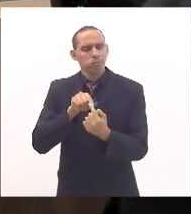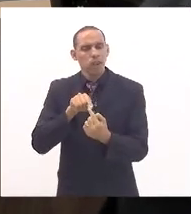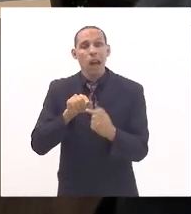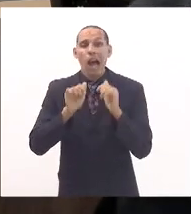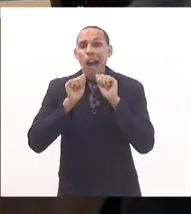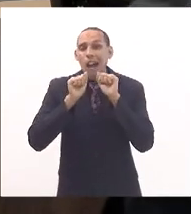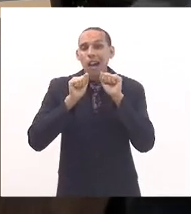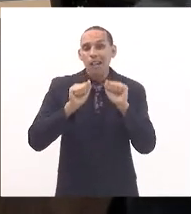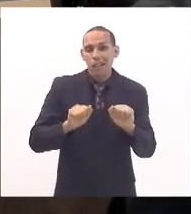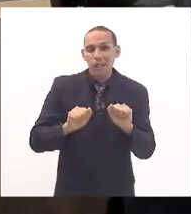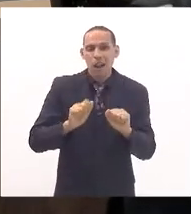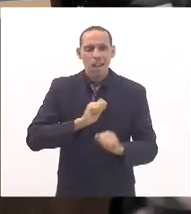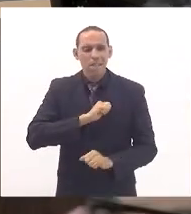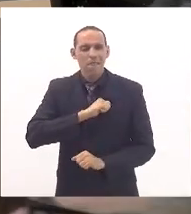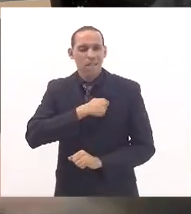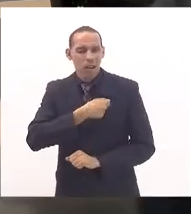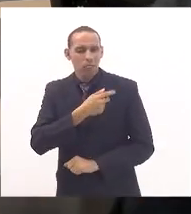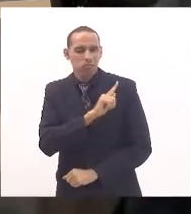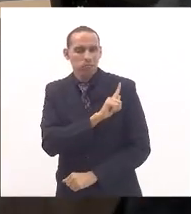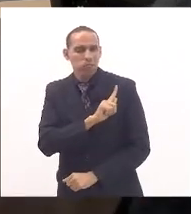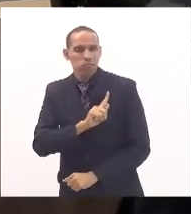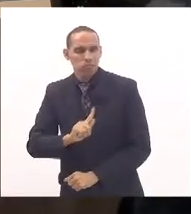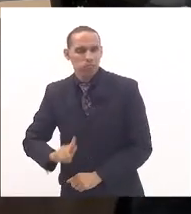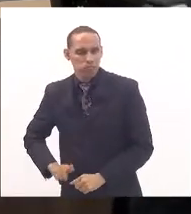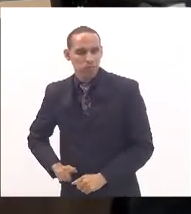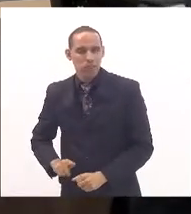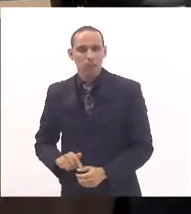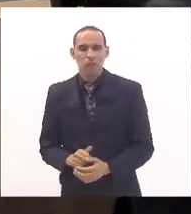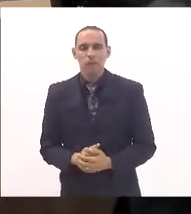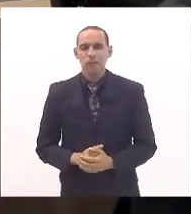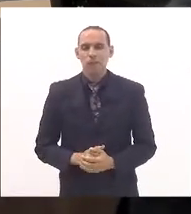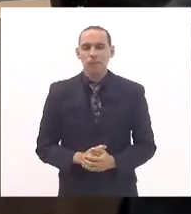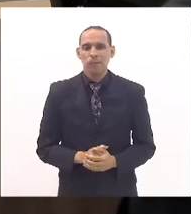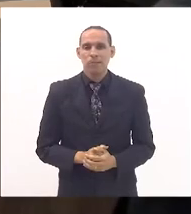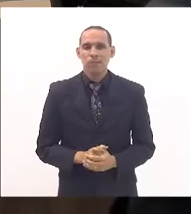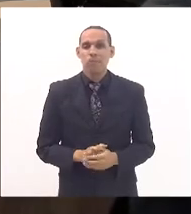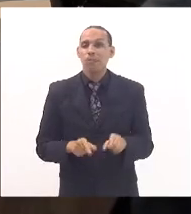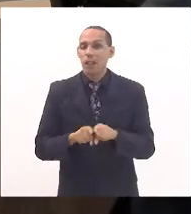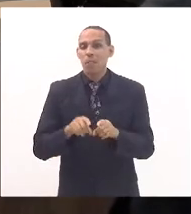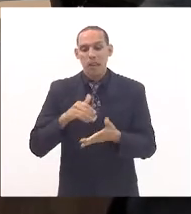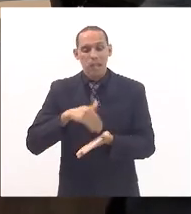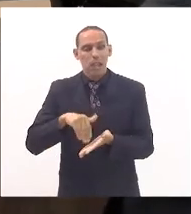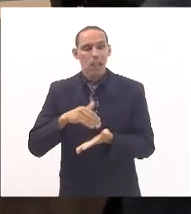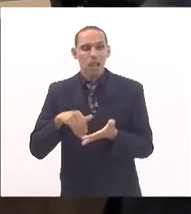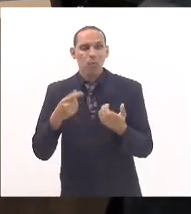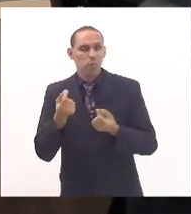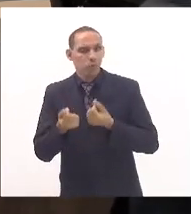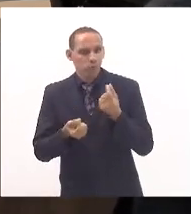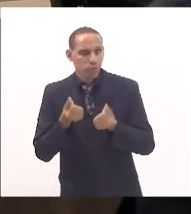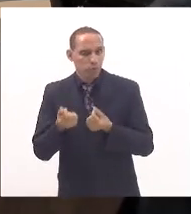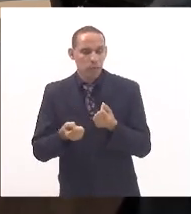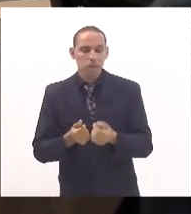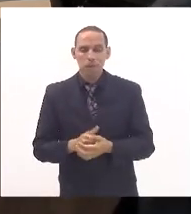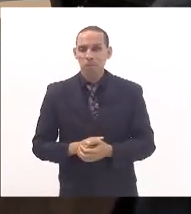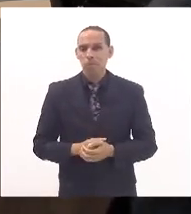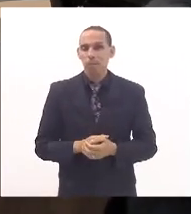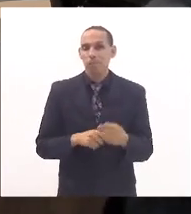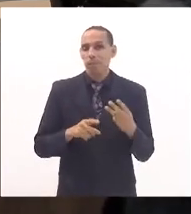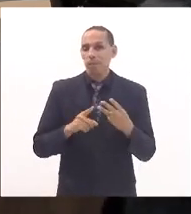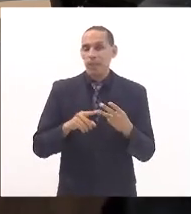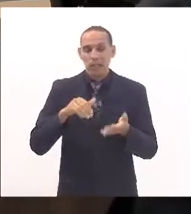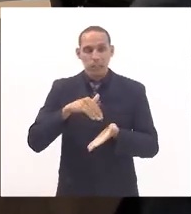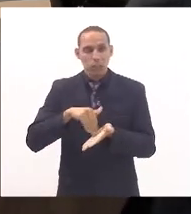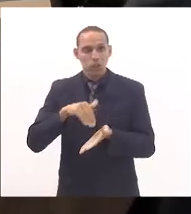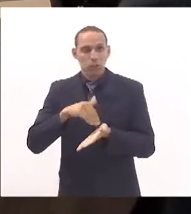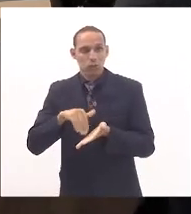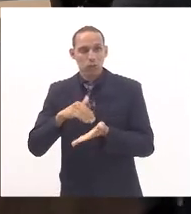assessoria fiscal do governador, a Secretaria de Fazenda, a